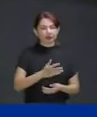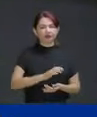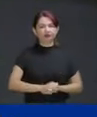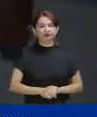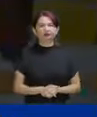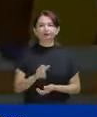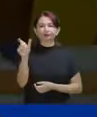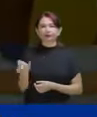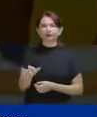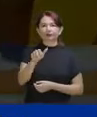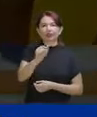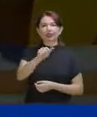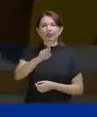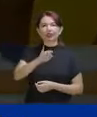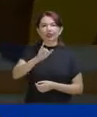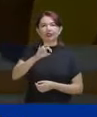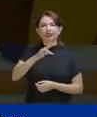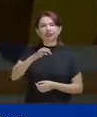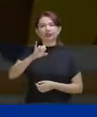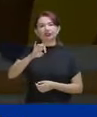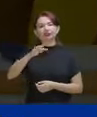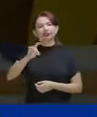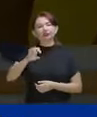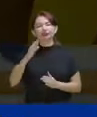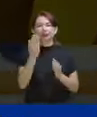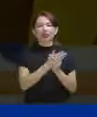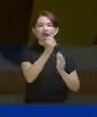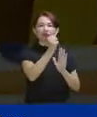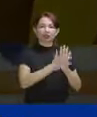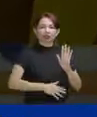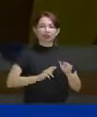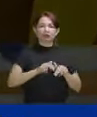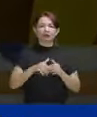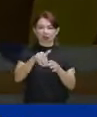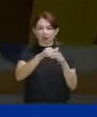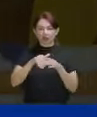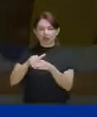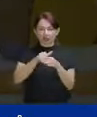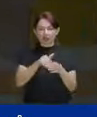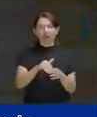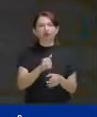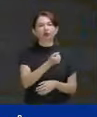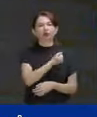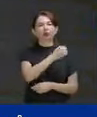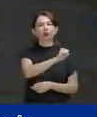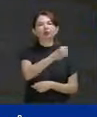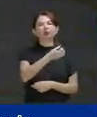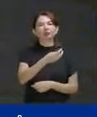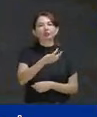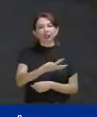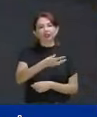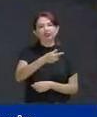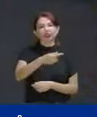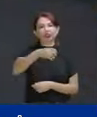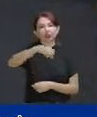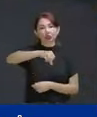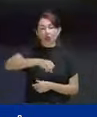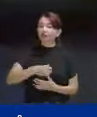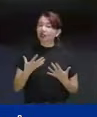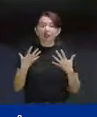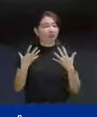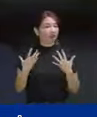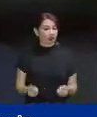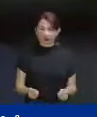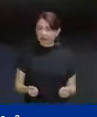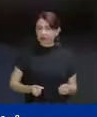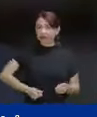Aristides da Silva Lopes opôs embargos de declaração em face do acordo TRE Amapá 8379, que não acolheu